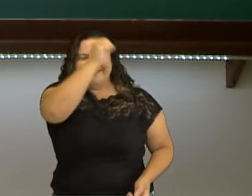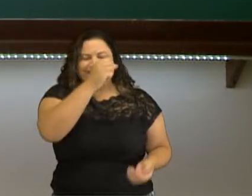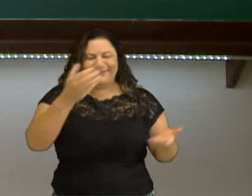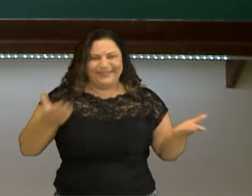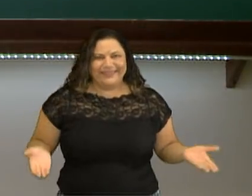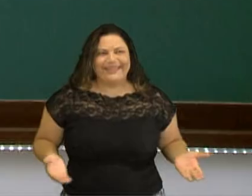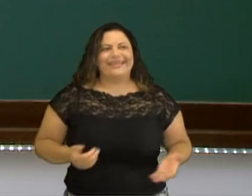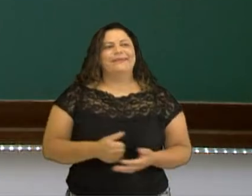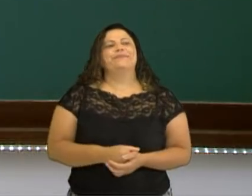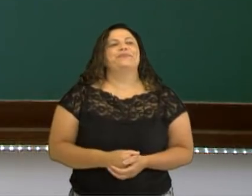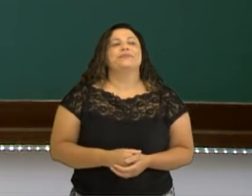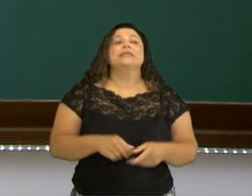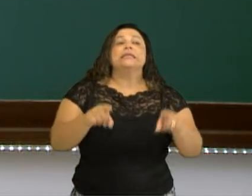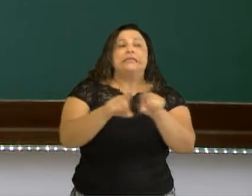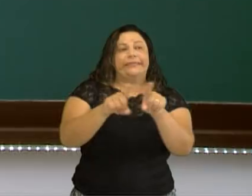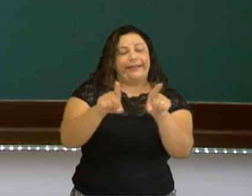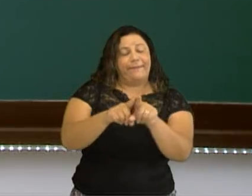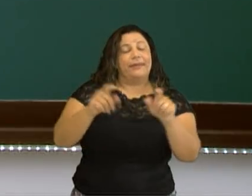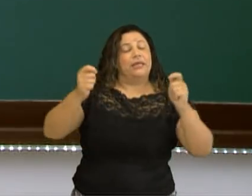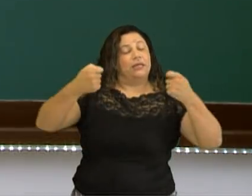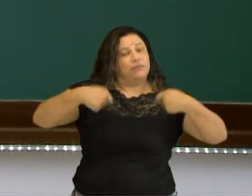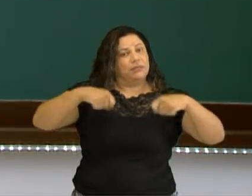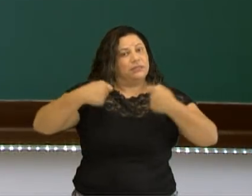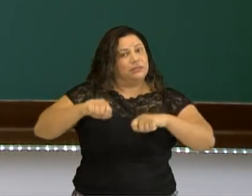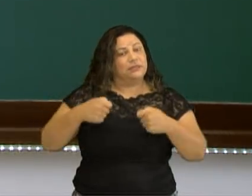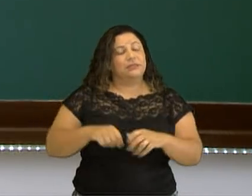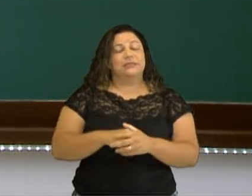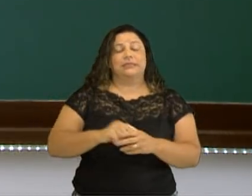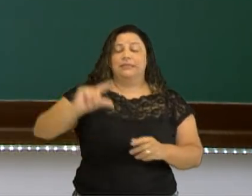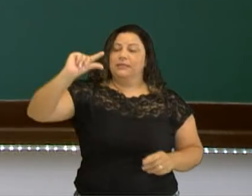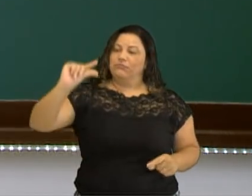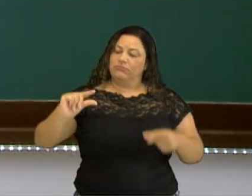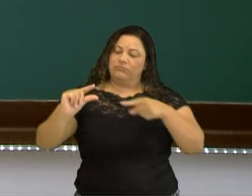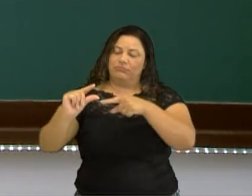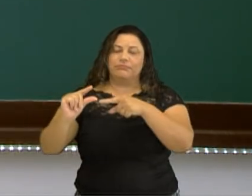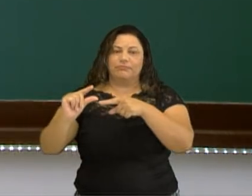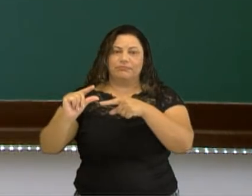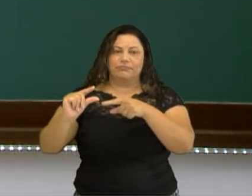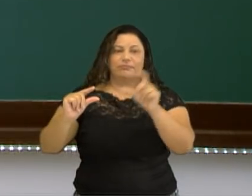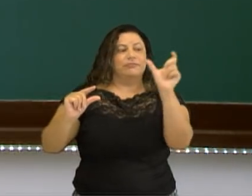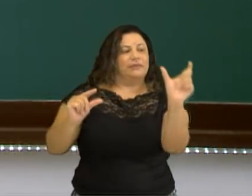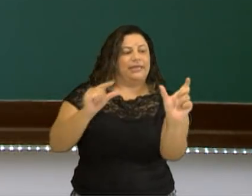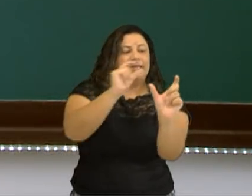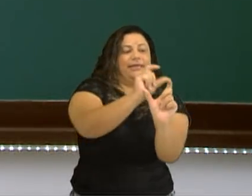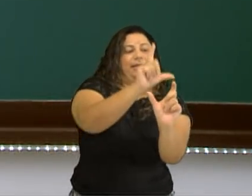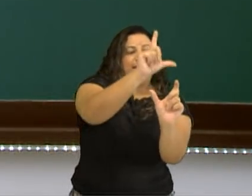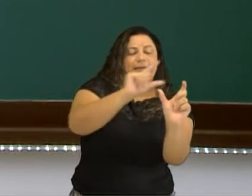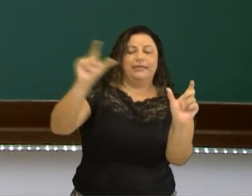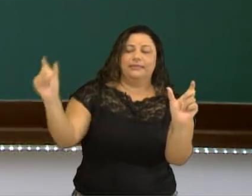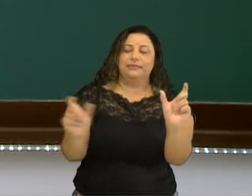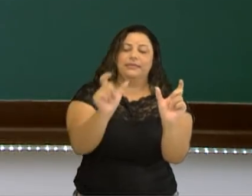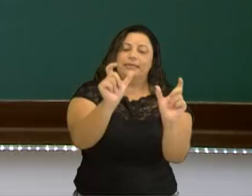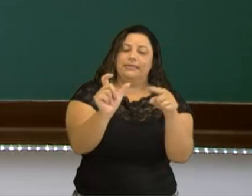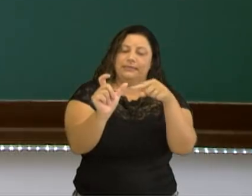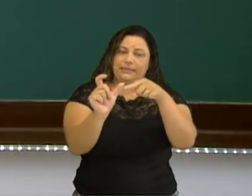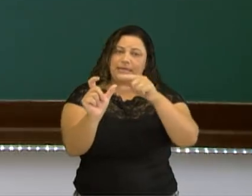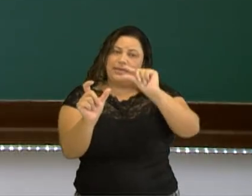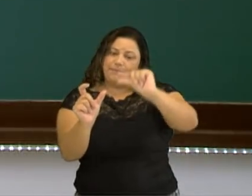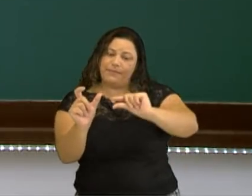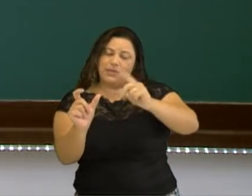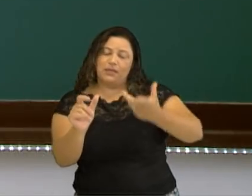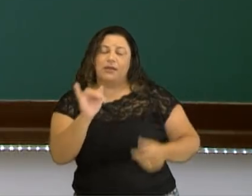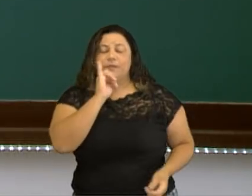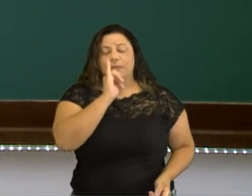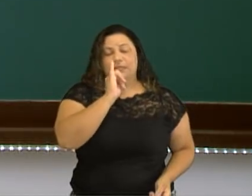o epíteto específico tem que ser escrito com letra minúscula. Então vamos observar aqui o exemplo do